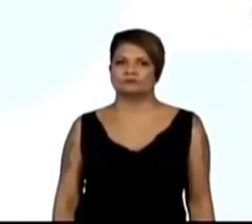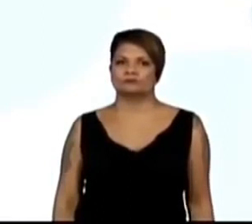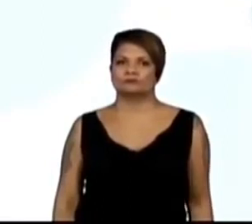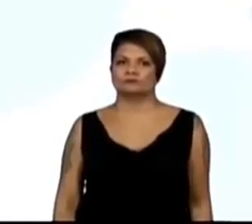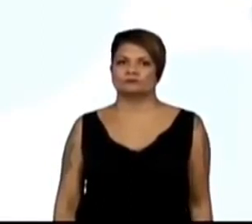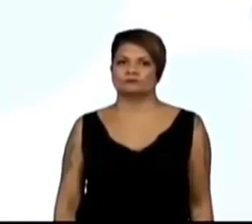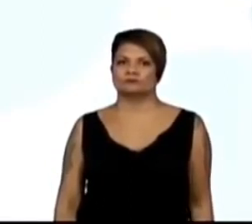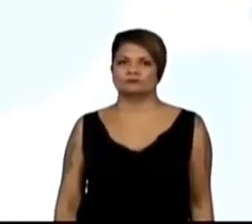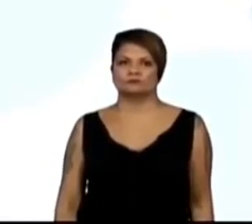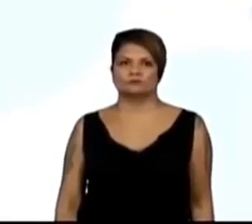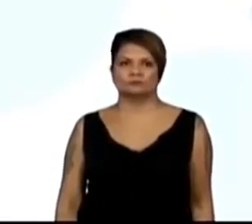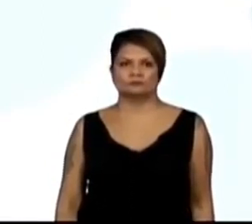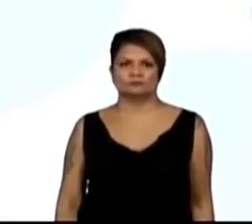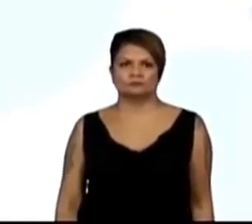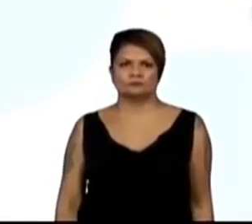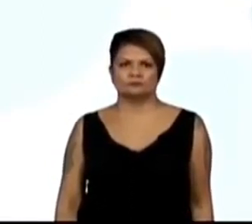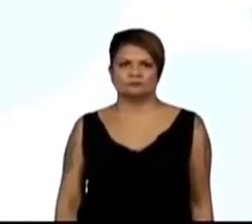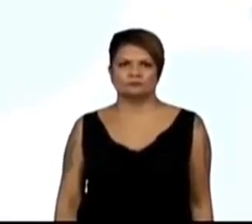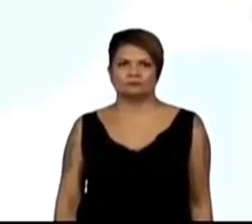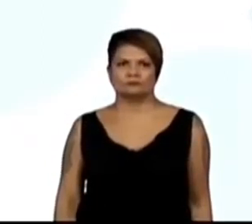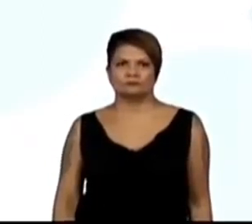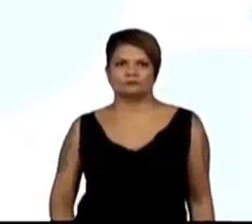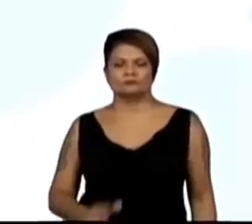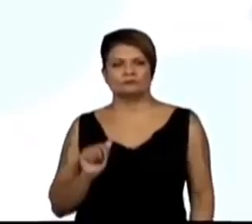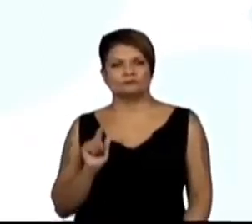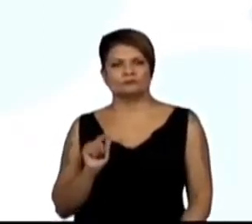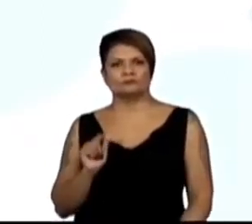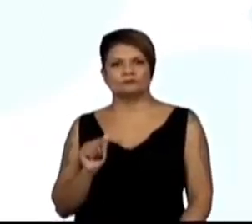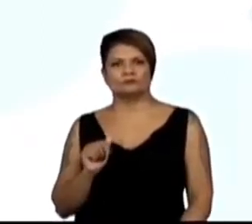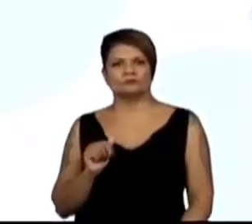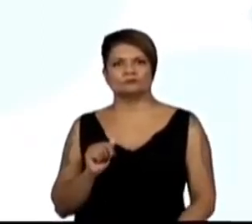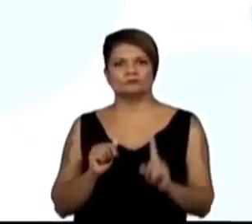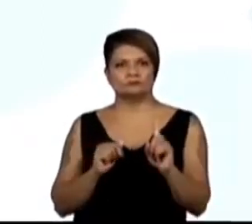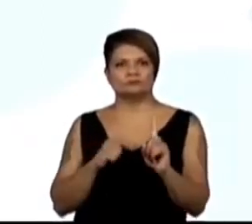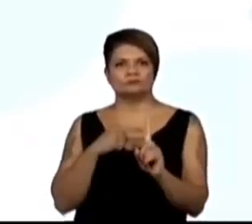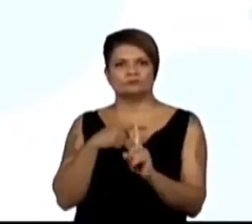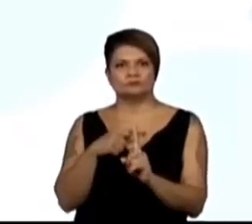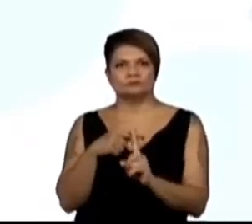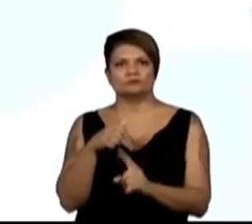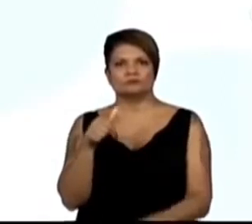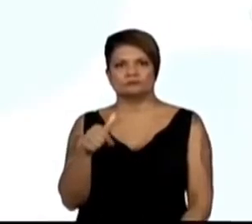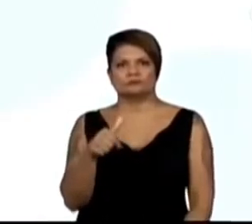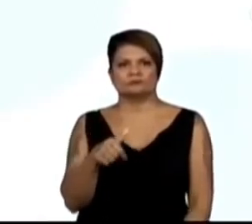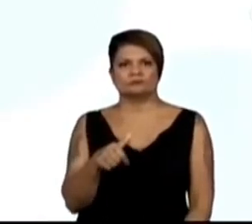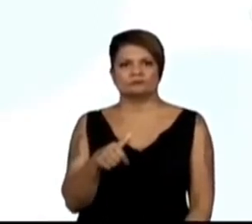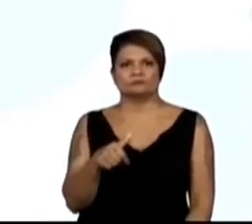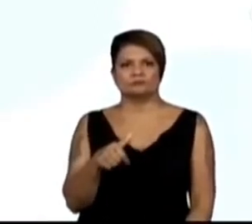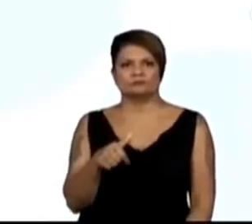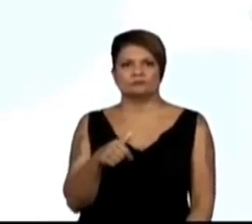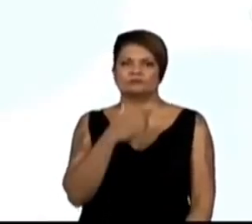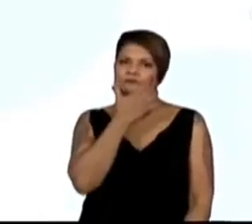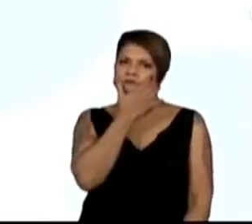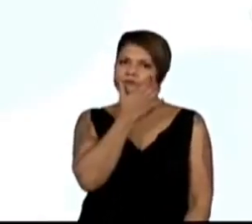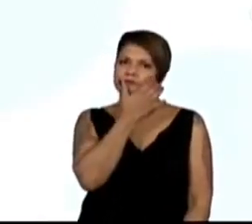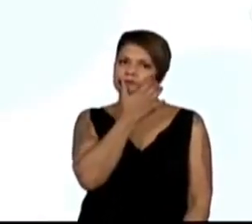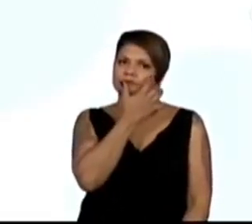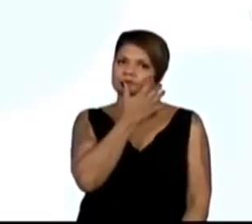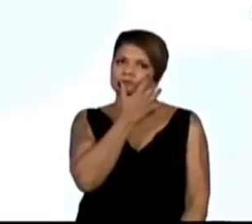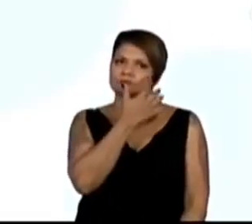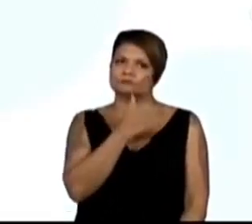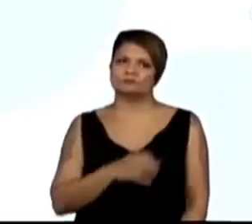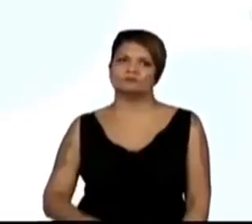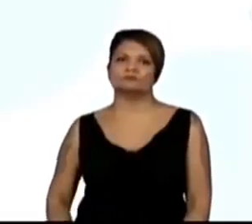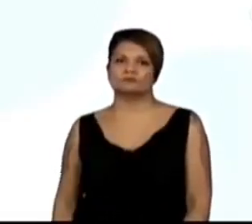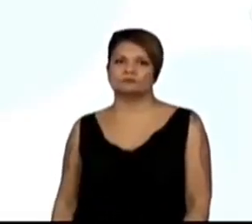E quem ainda está? 1, opa, quase eu coloco junto. 1 mais 7. 1 mais 7, eu tenho que pôr um mais aqui no meio, juntei eles. 1 mais 7,